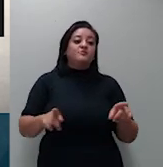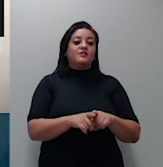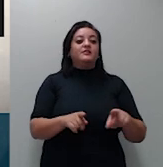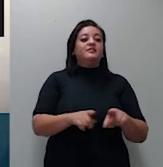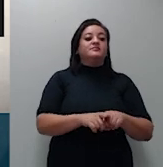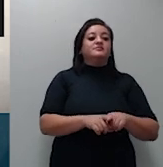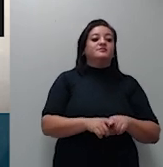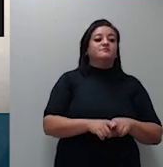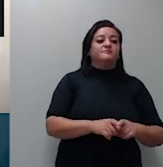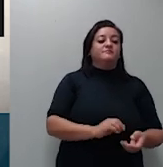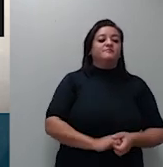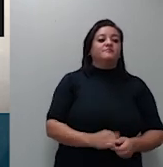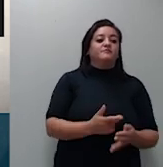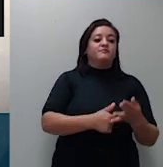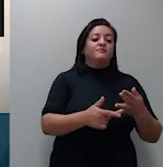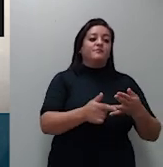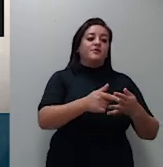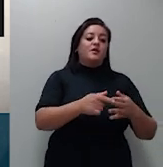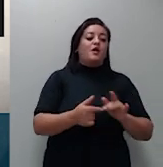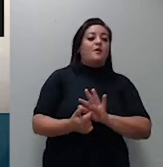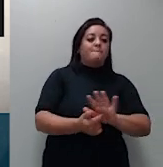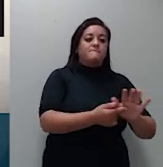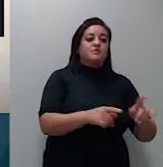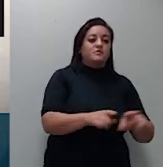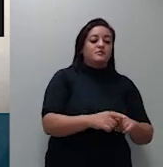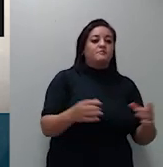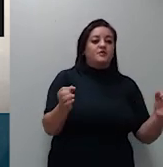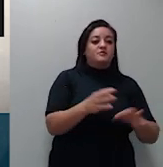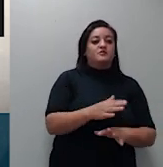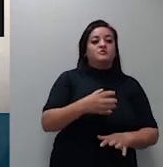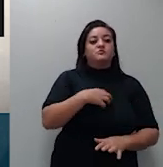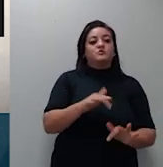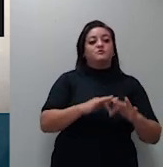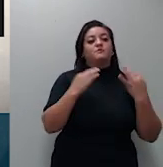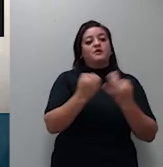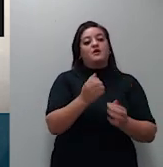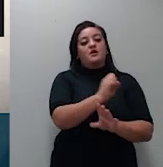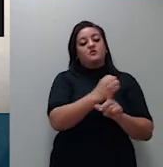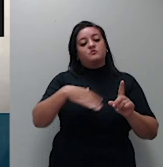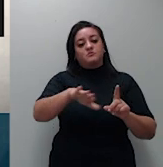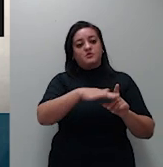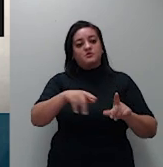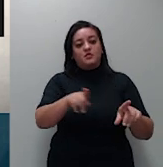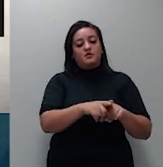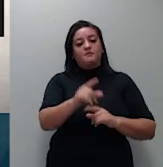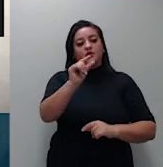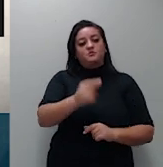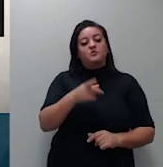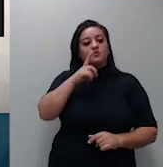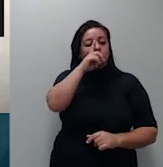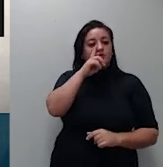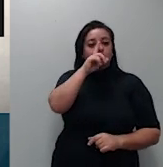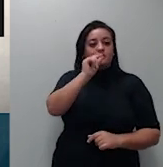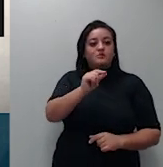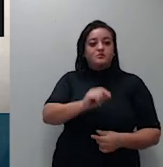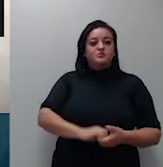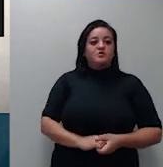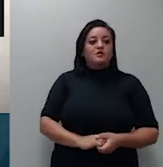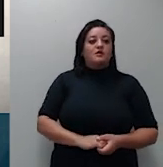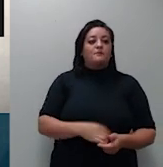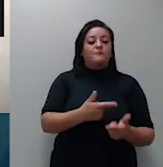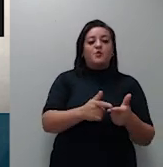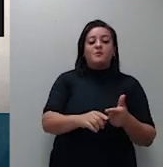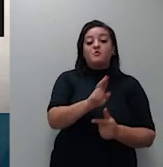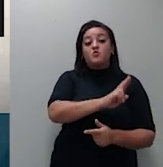de revelar a Spirit familiar no meio social e reduzir os riscos de uma anemia hora o